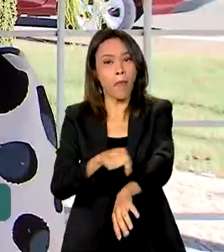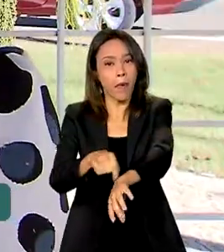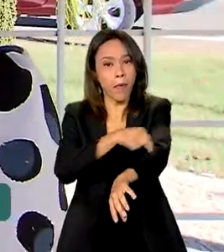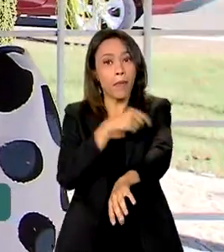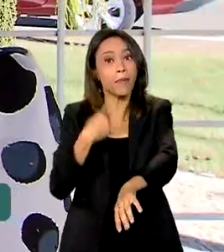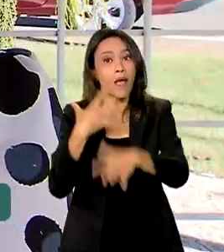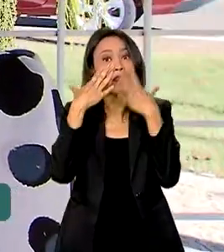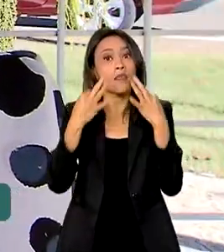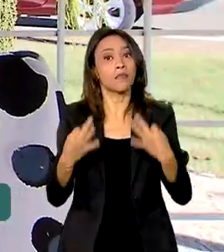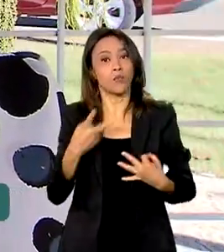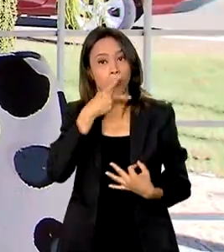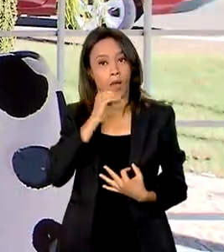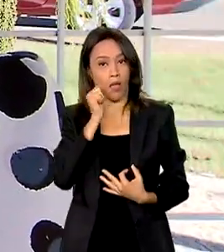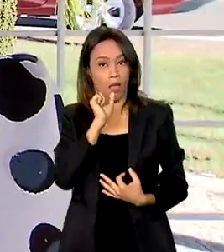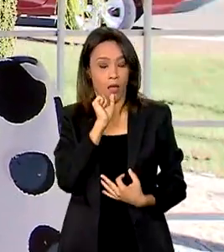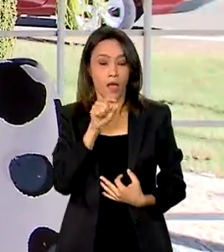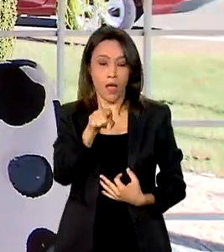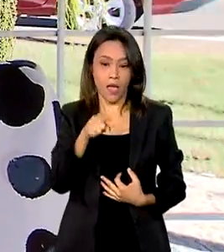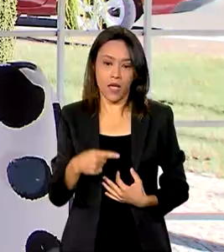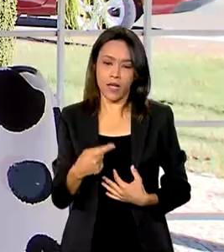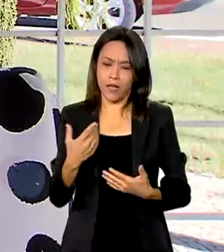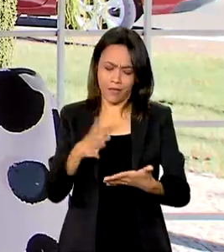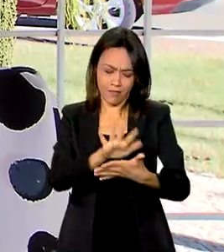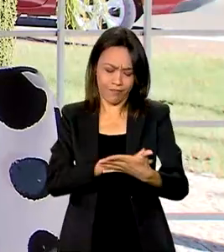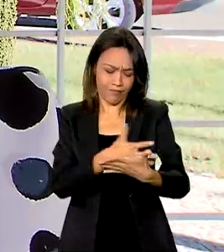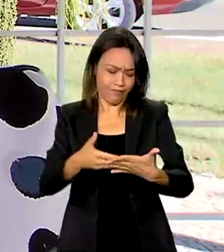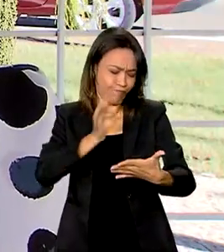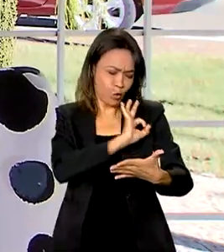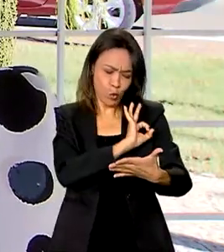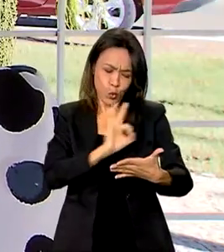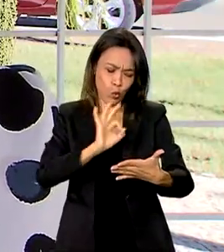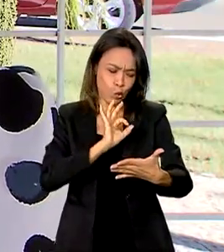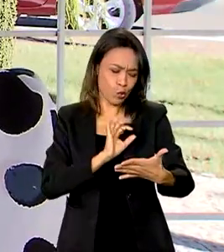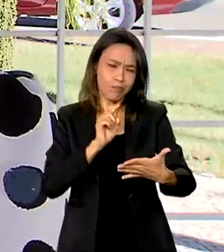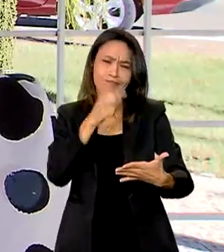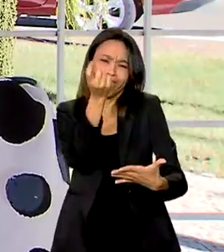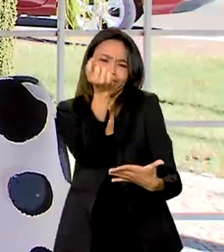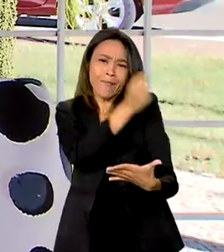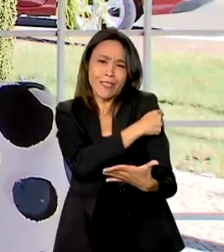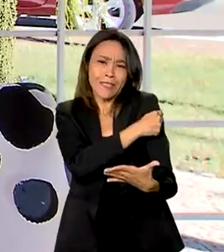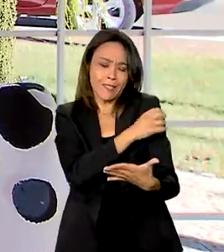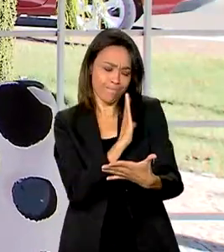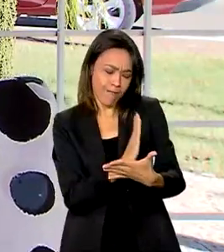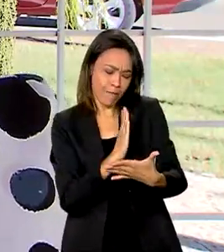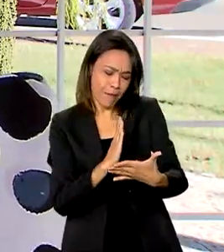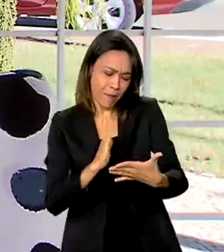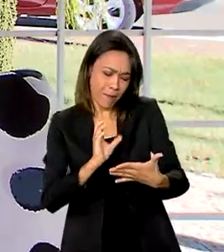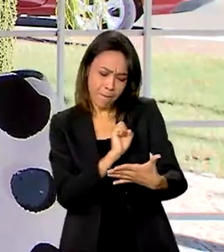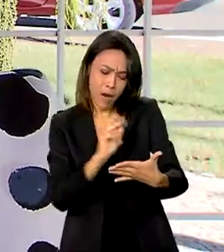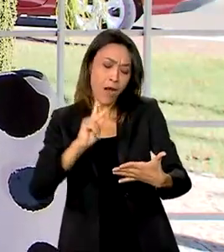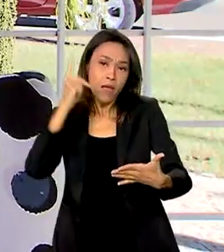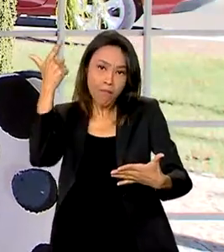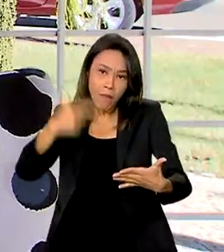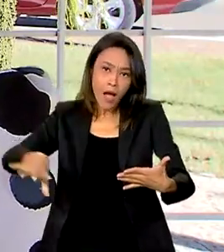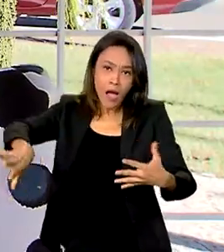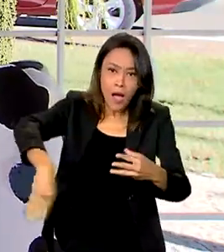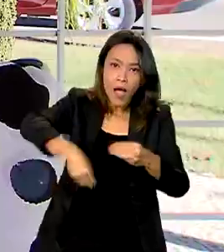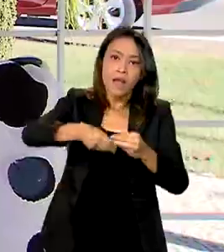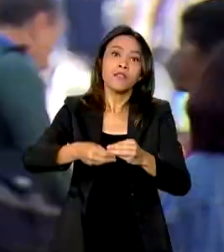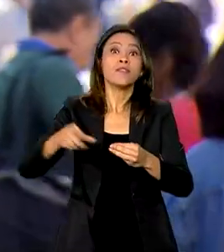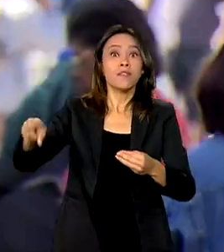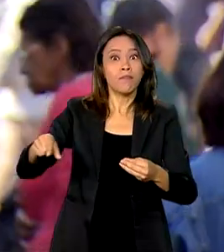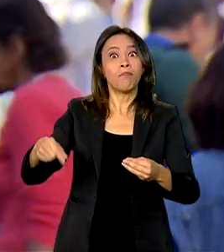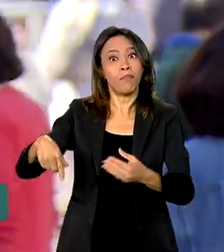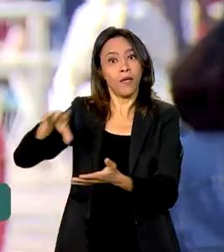carteira dos meus filhos é exemplar. Vamos dizer que eles têm todas as vacinas do SUS e algumas a mais que são oferecidas pelos laboratórios